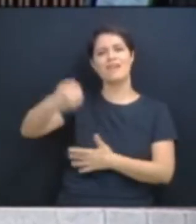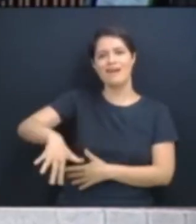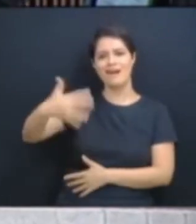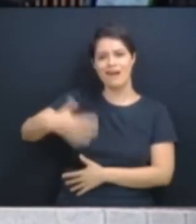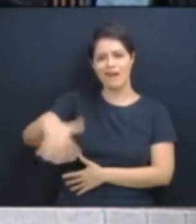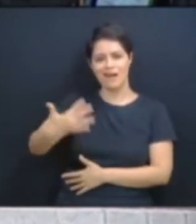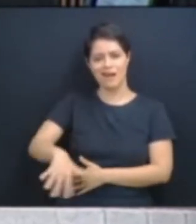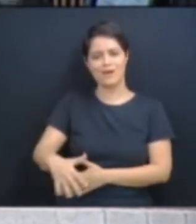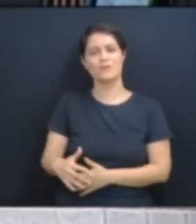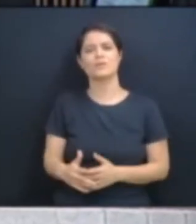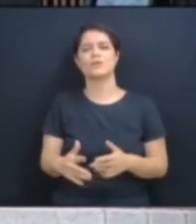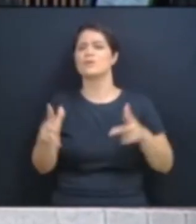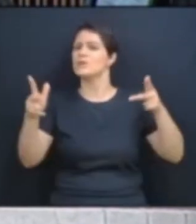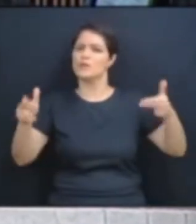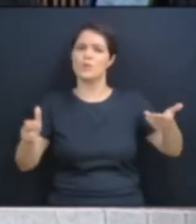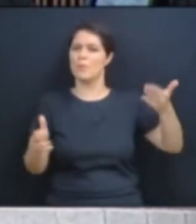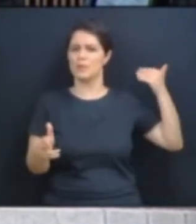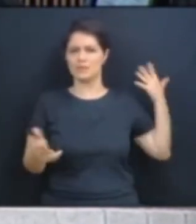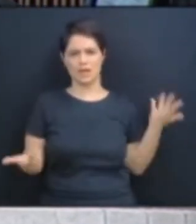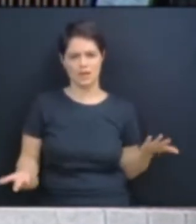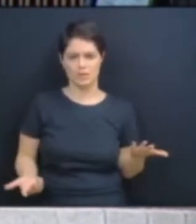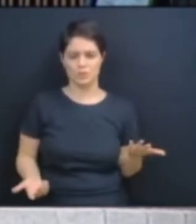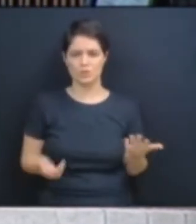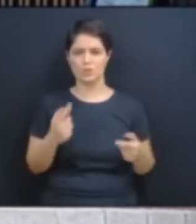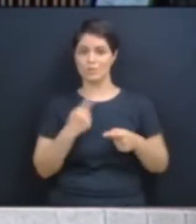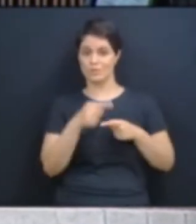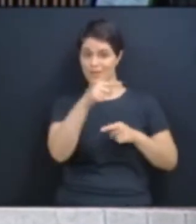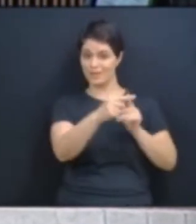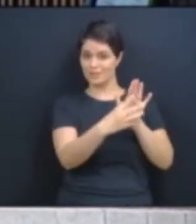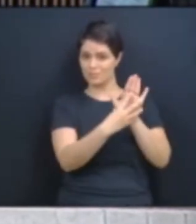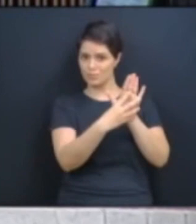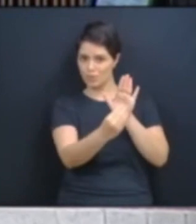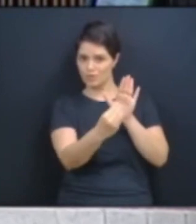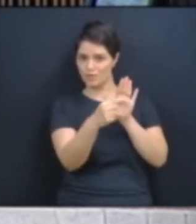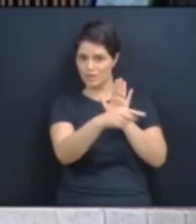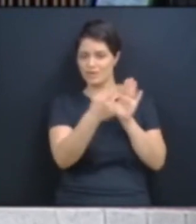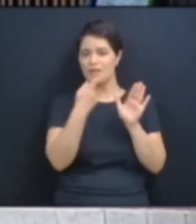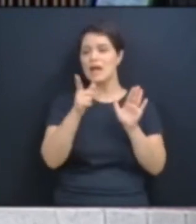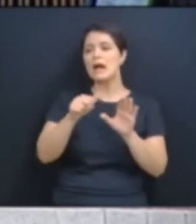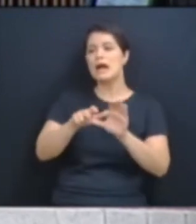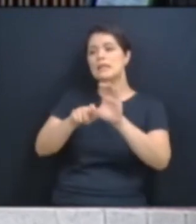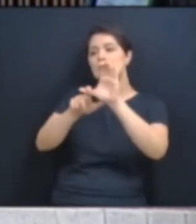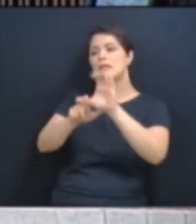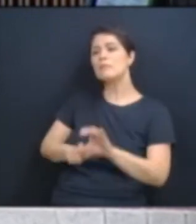aí, dependendo do desconto que vai ter na tarifa, não vai ter nem garantia de obras e